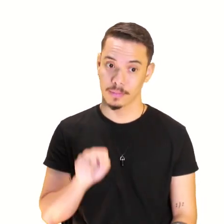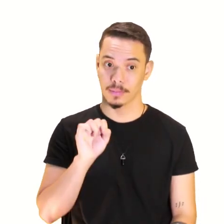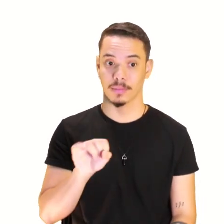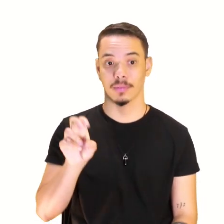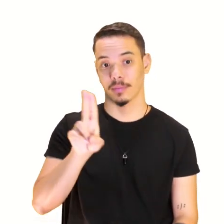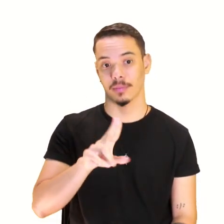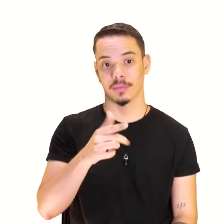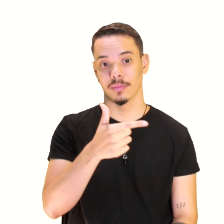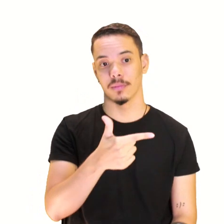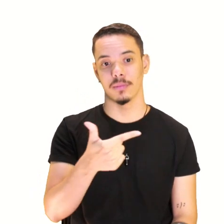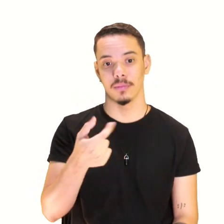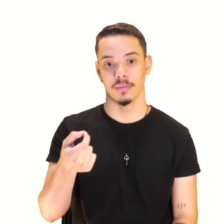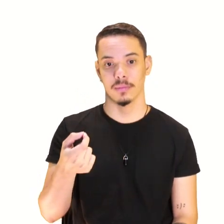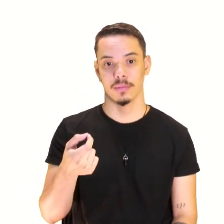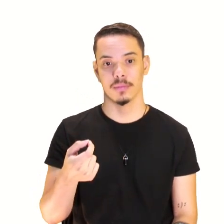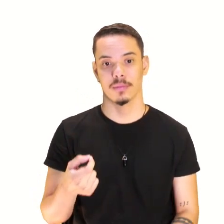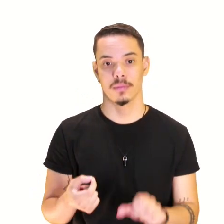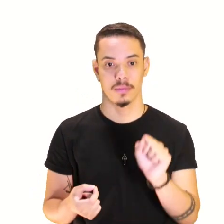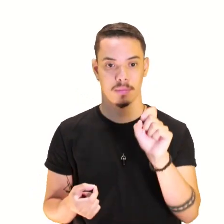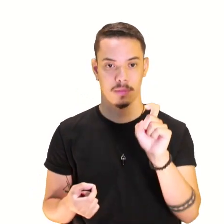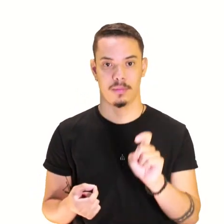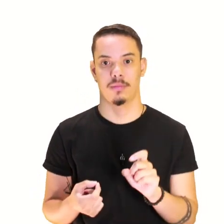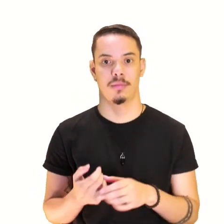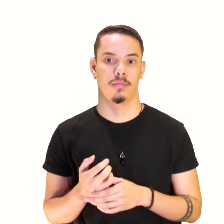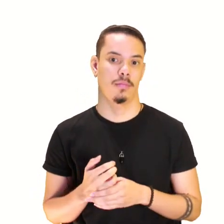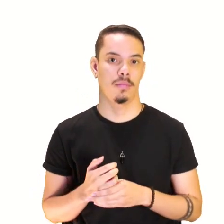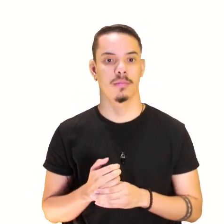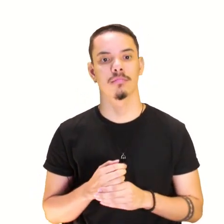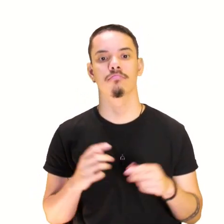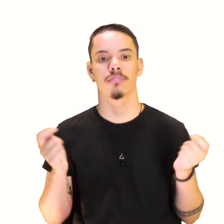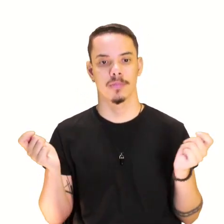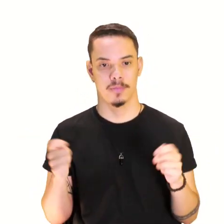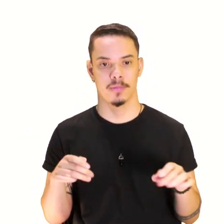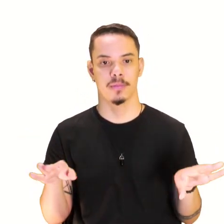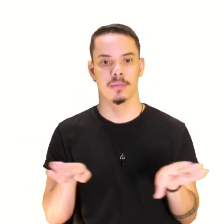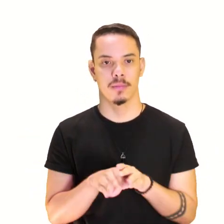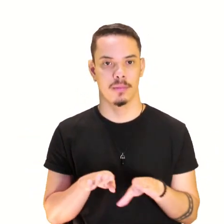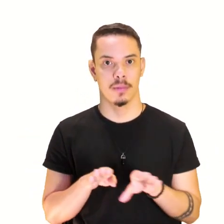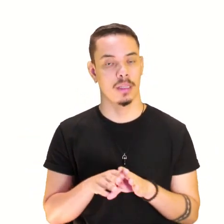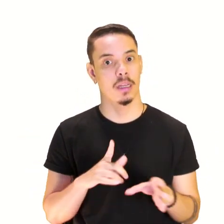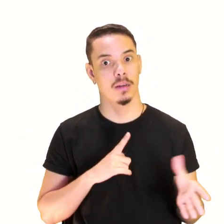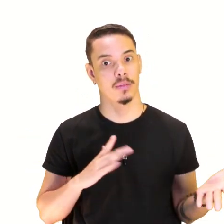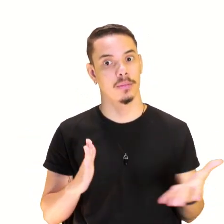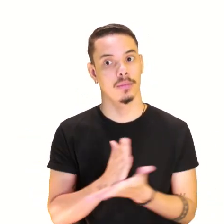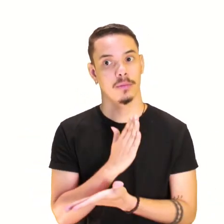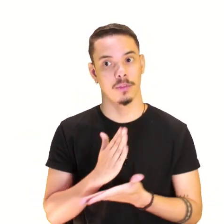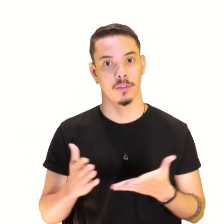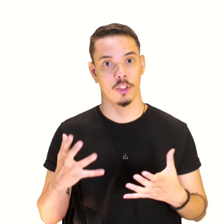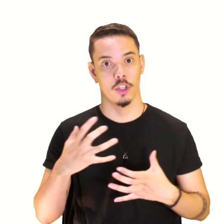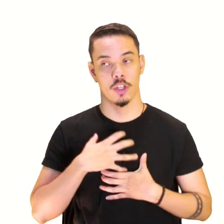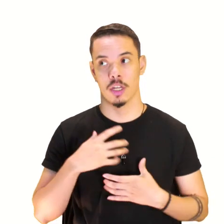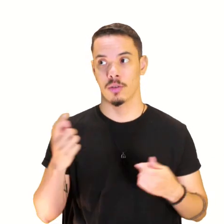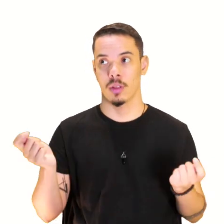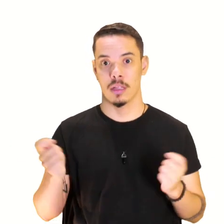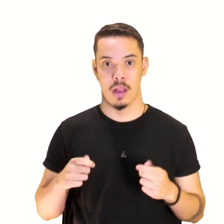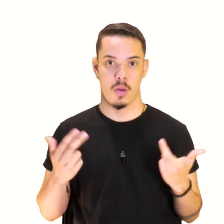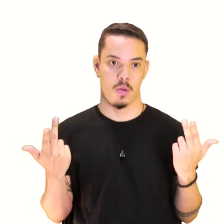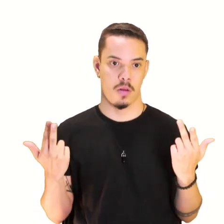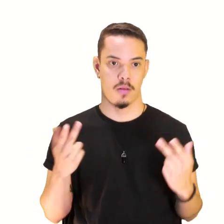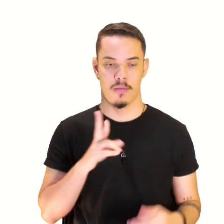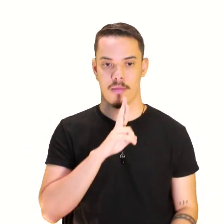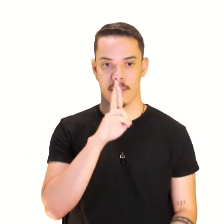com 22,5 e 8 com x? Dá a mesma coisa, tá? Tem algumas maneiras de montar aí que dá igual